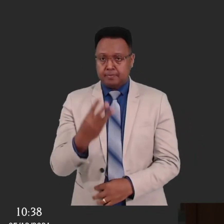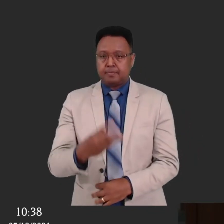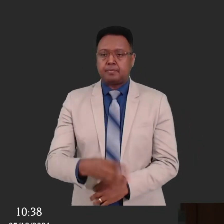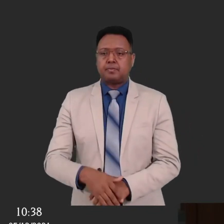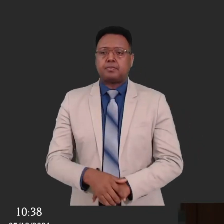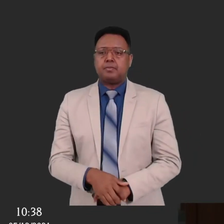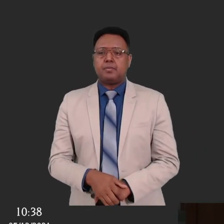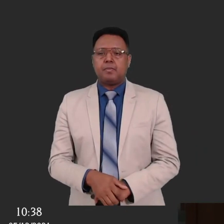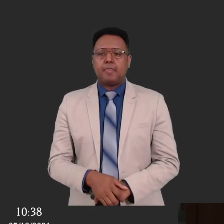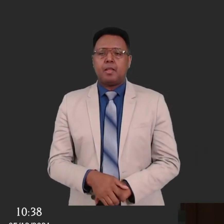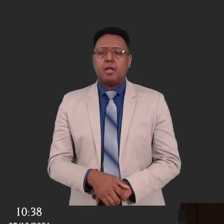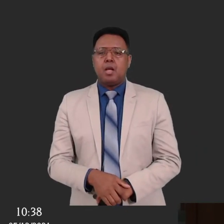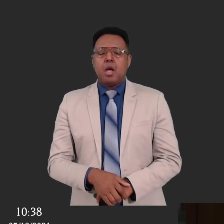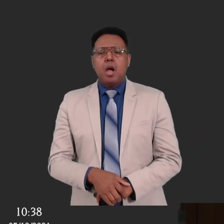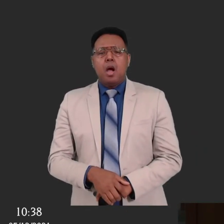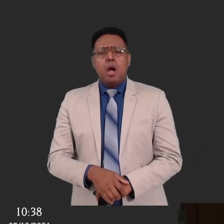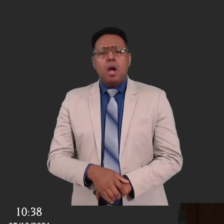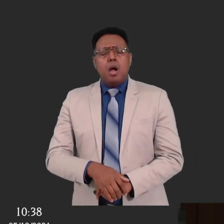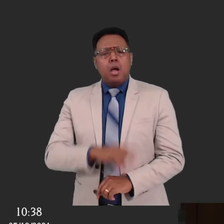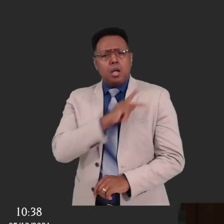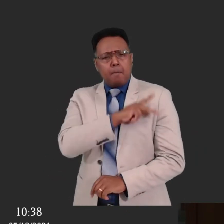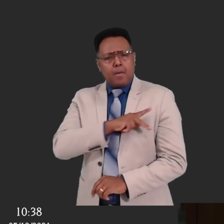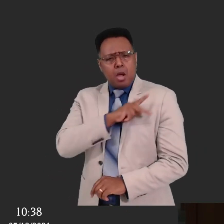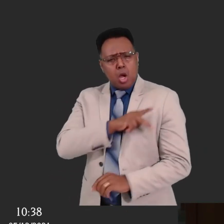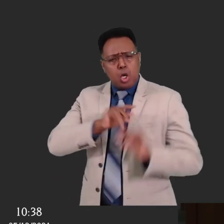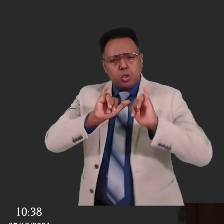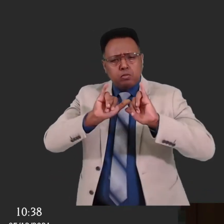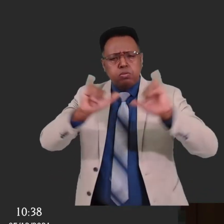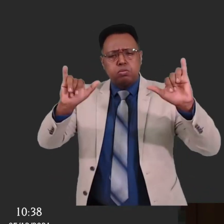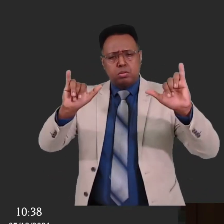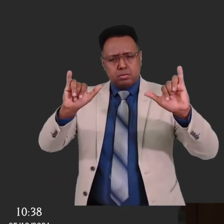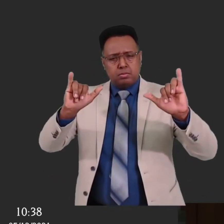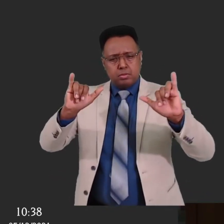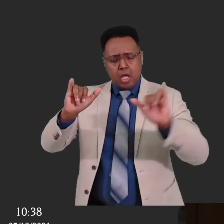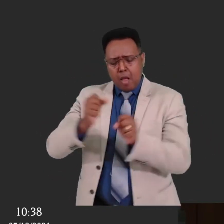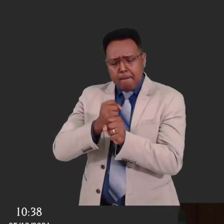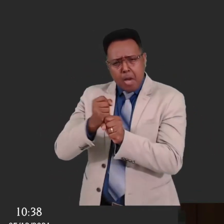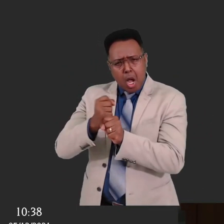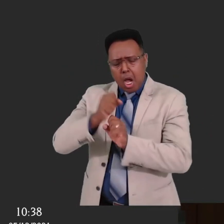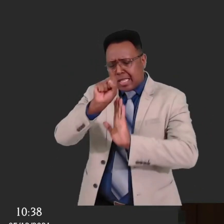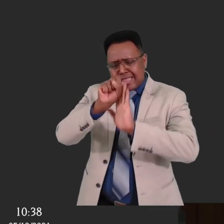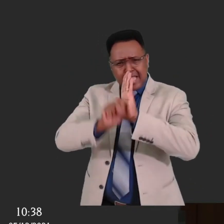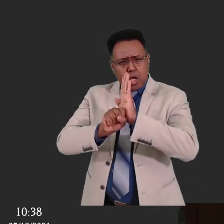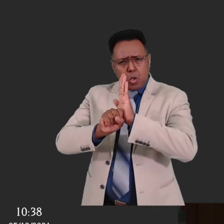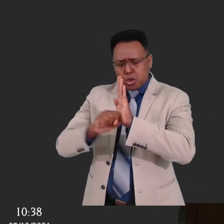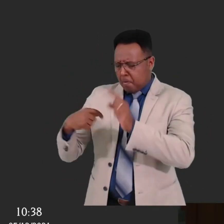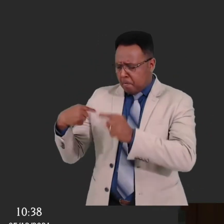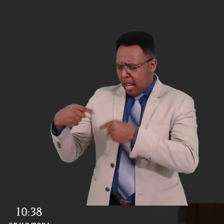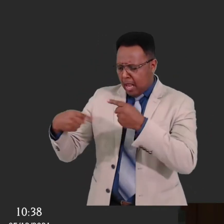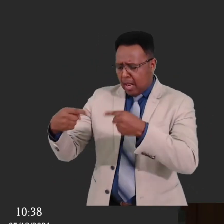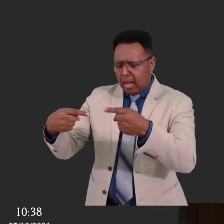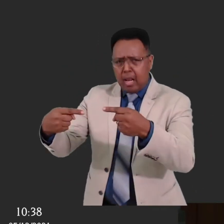O mistério que esteve oculto desde todos os séculos em todas as gerações e que agora